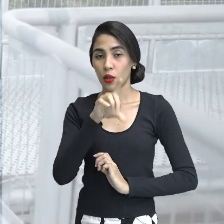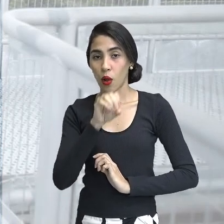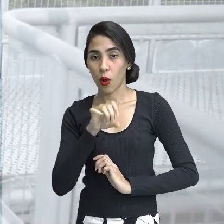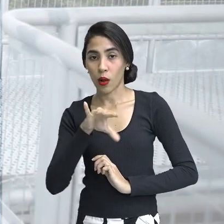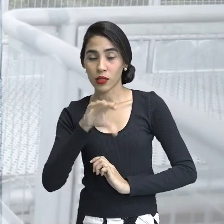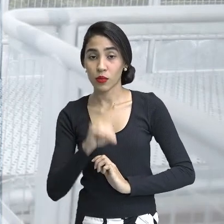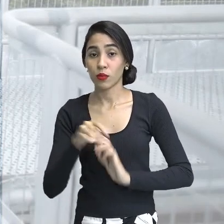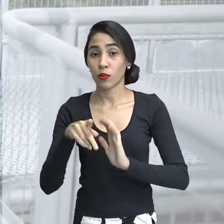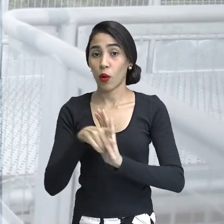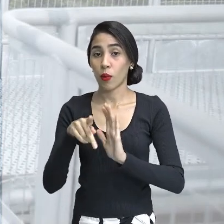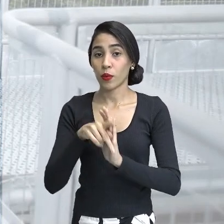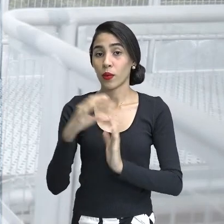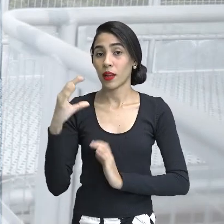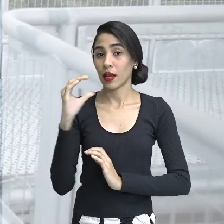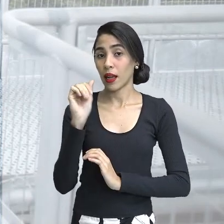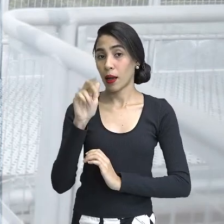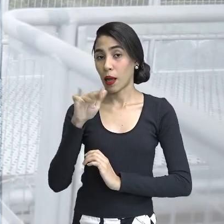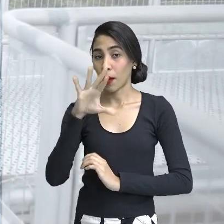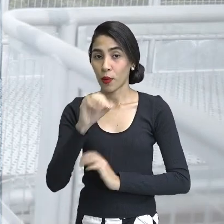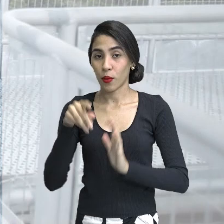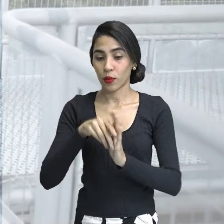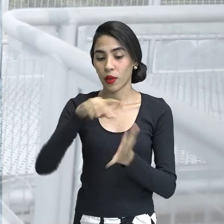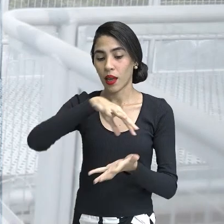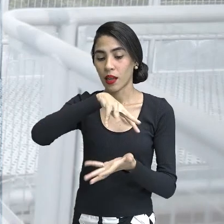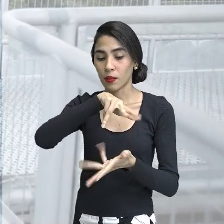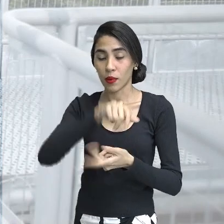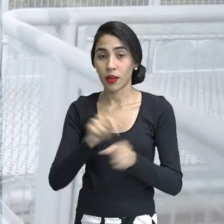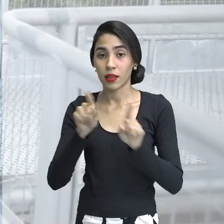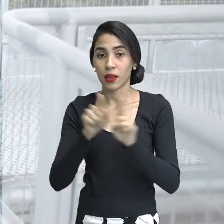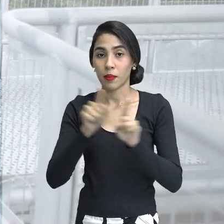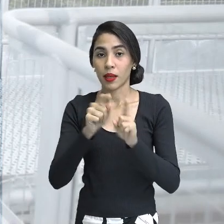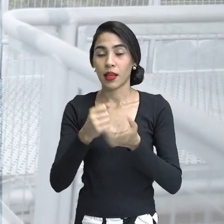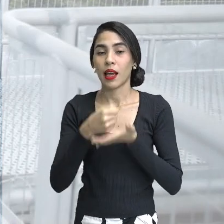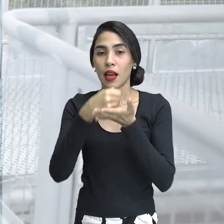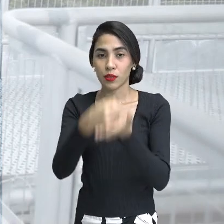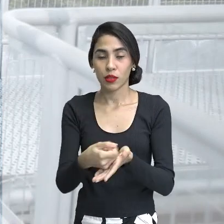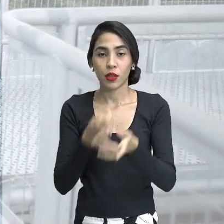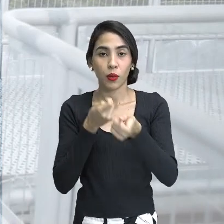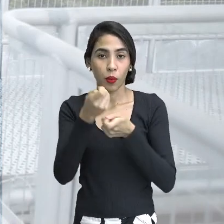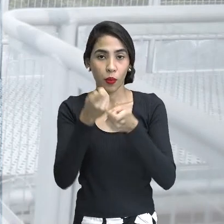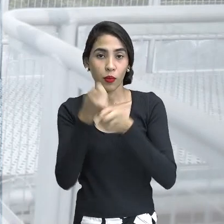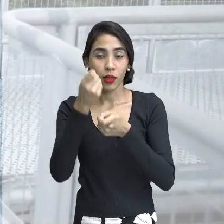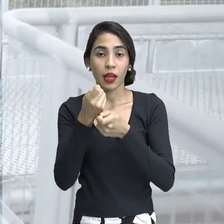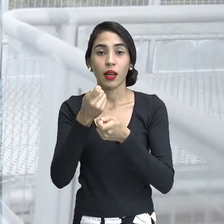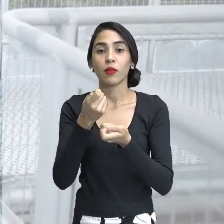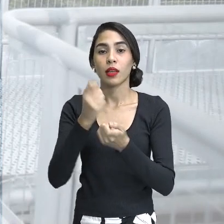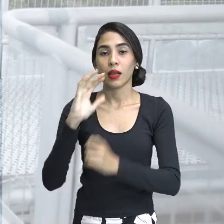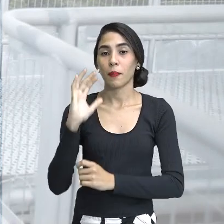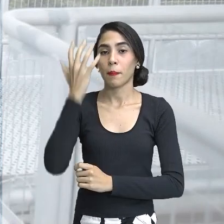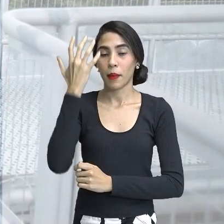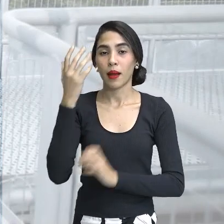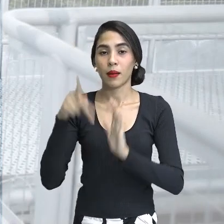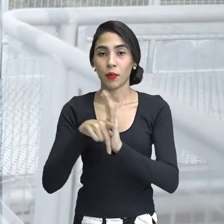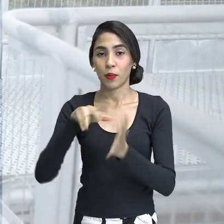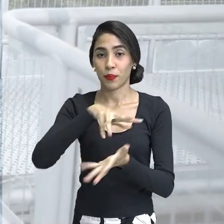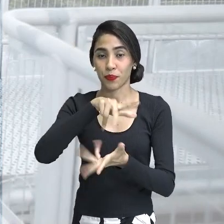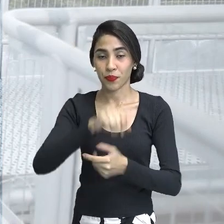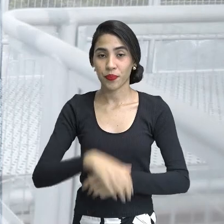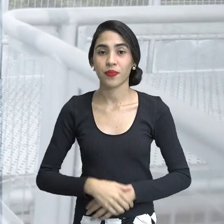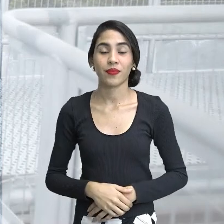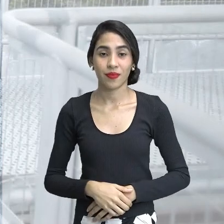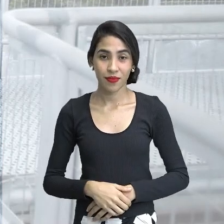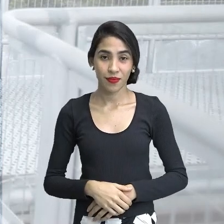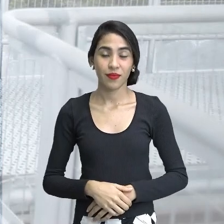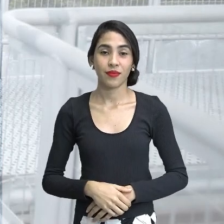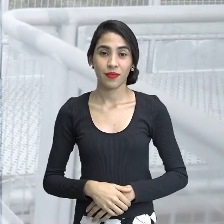da atmosfera e também ajudando a regular o clima global. É isso? É isso mesmo, professor